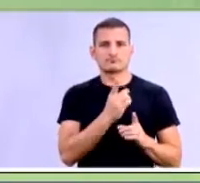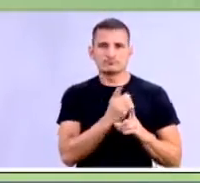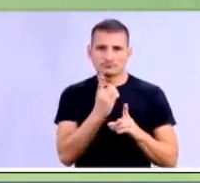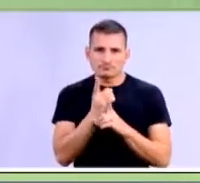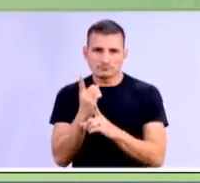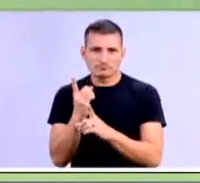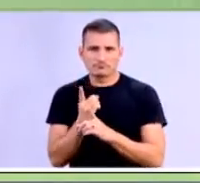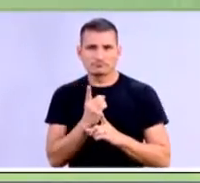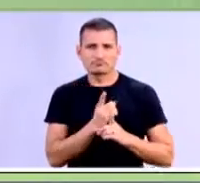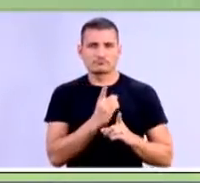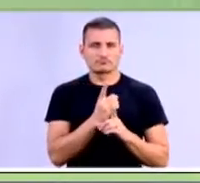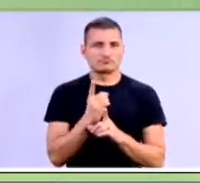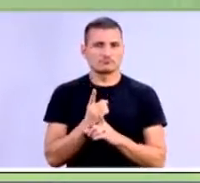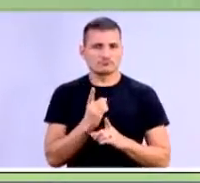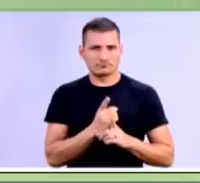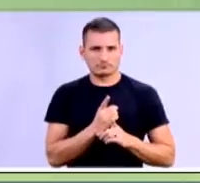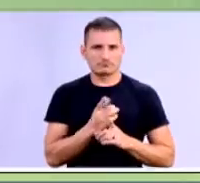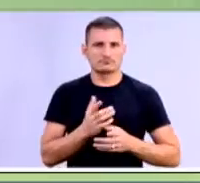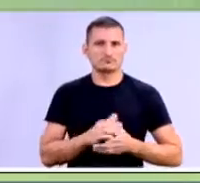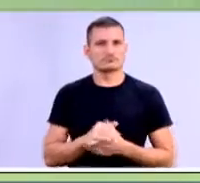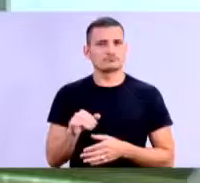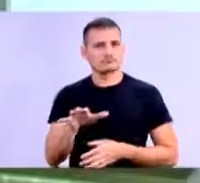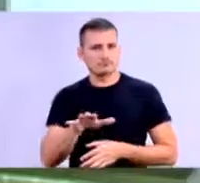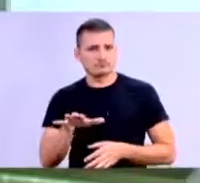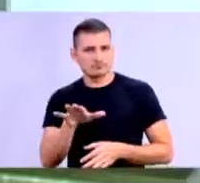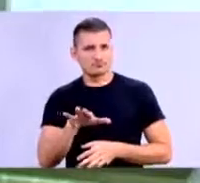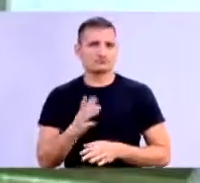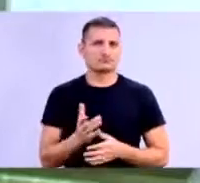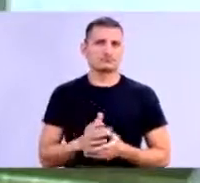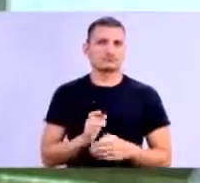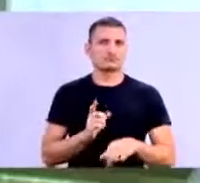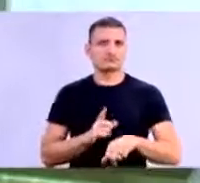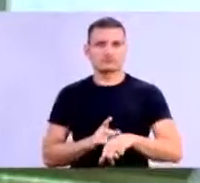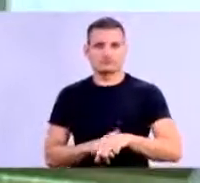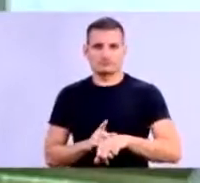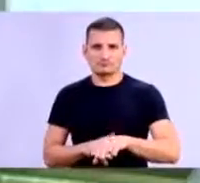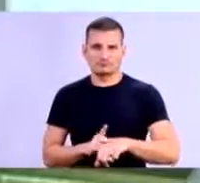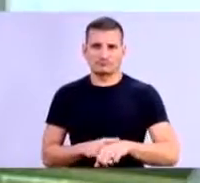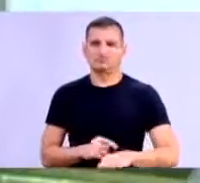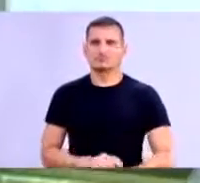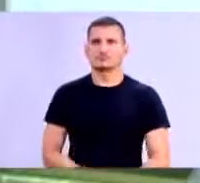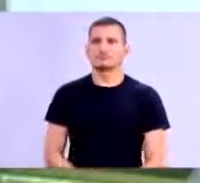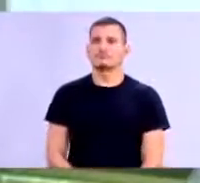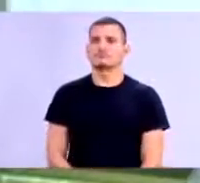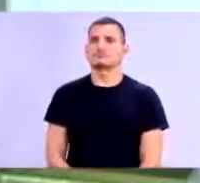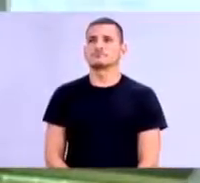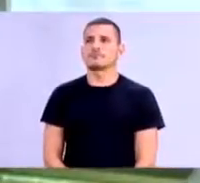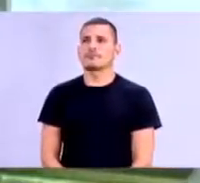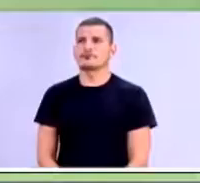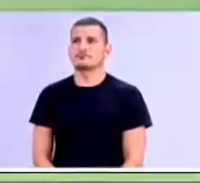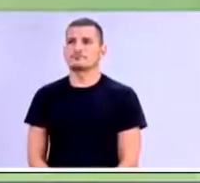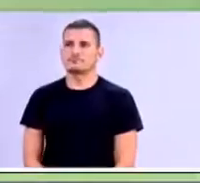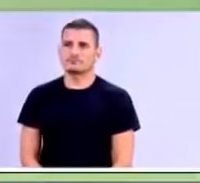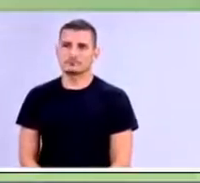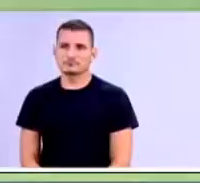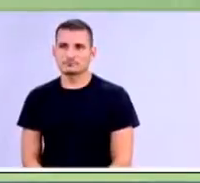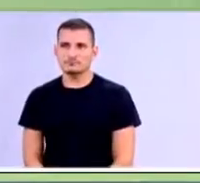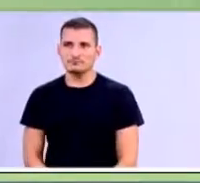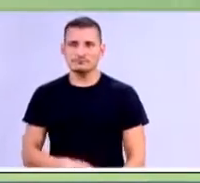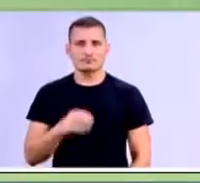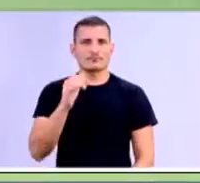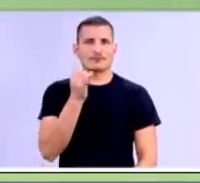encontre, se localize no espaço, em um determinado tempo. Vejamos aqui todas as questões que são levantadas num